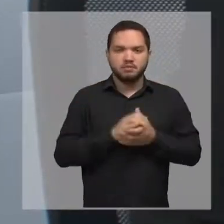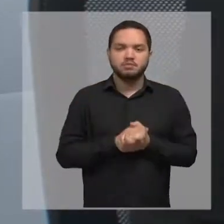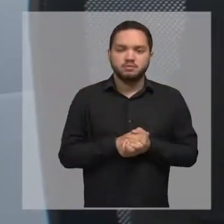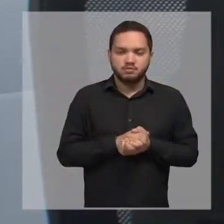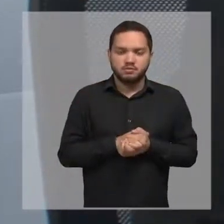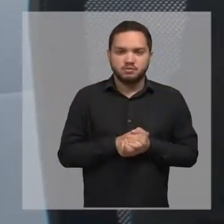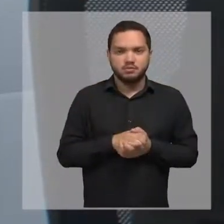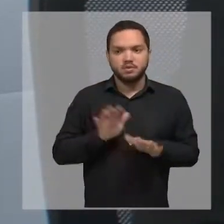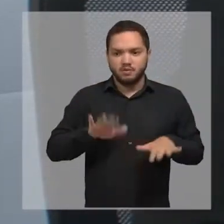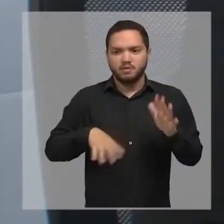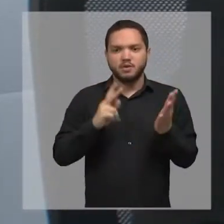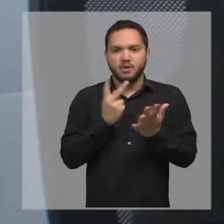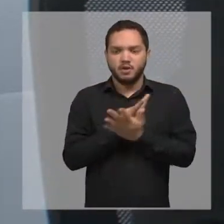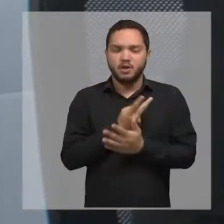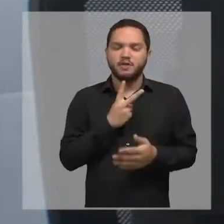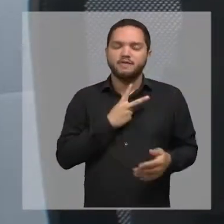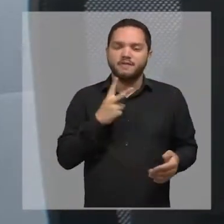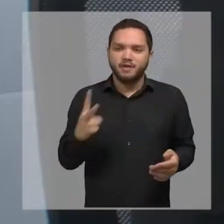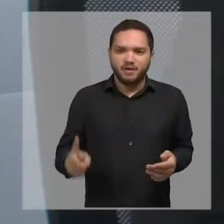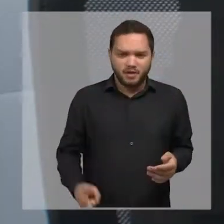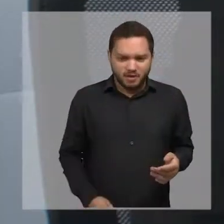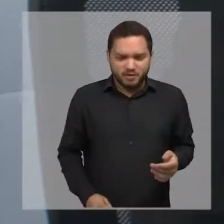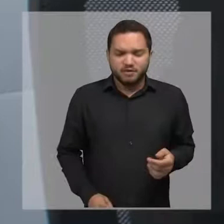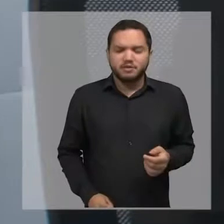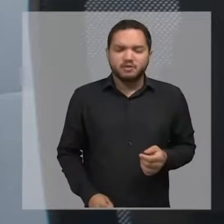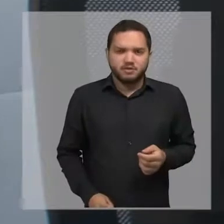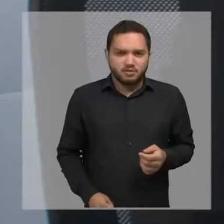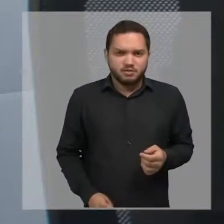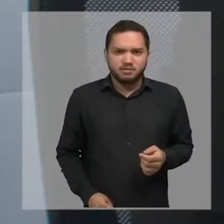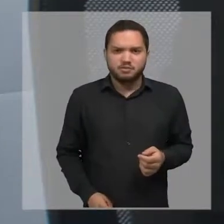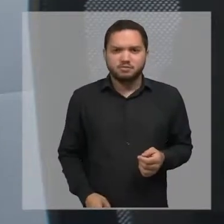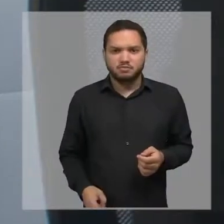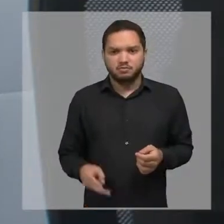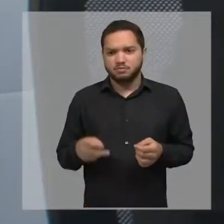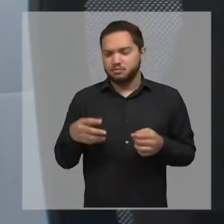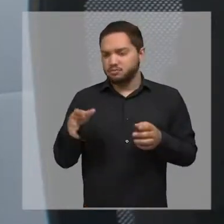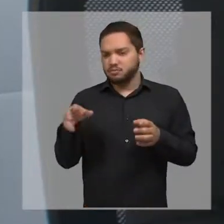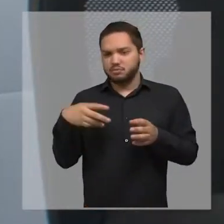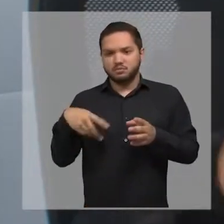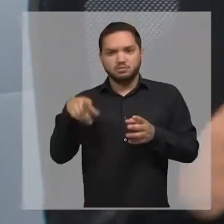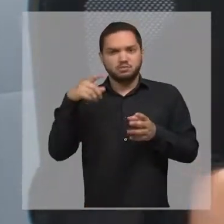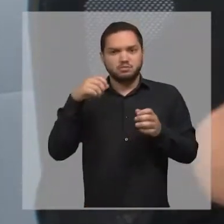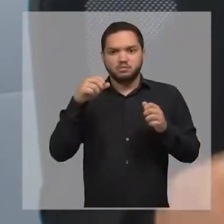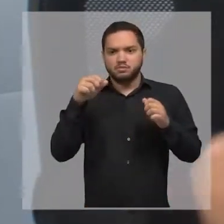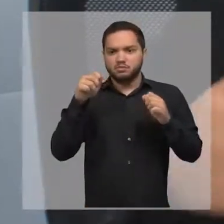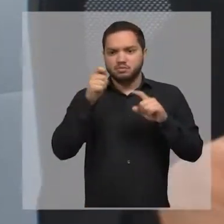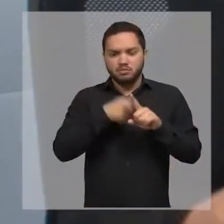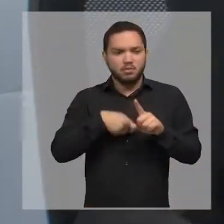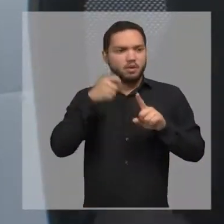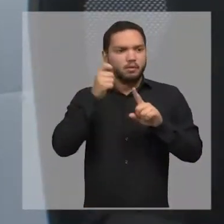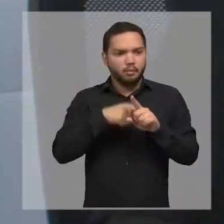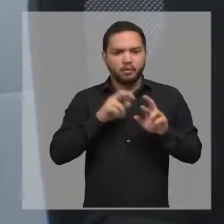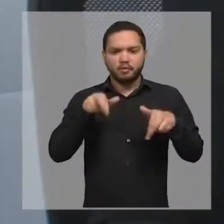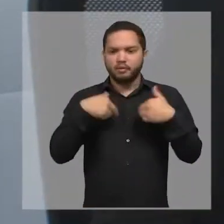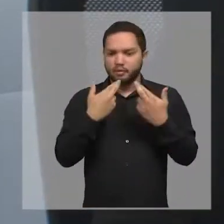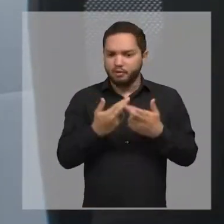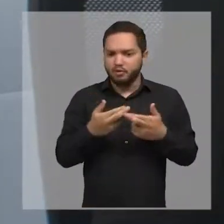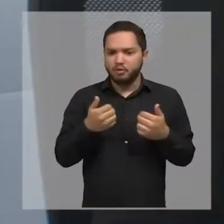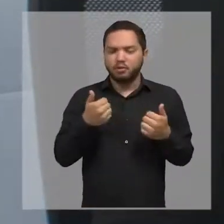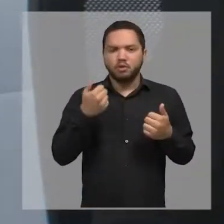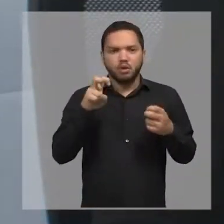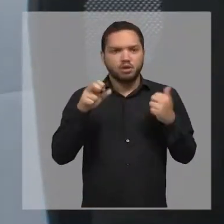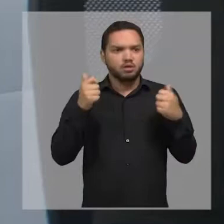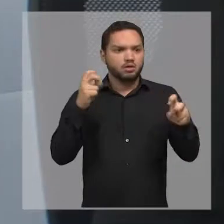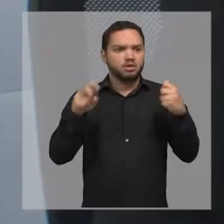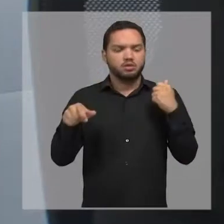que nós vemos vereadores, né, Isaac, que literalmente, se deixar, ele praticamente todo mês faz audiência